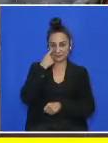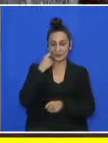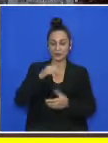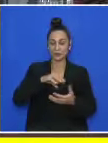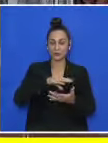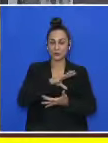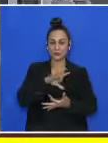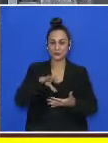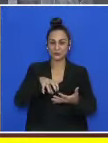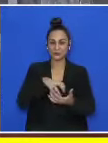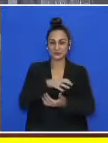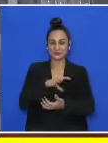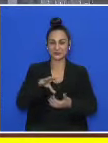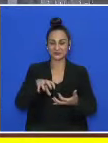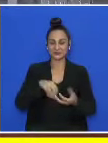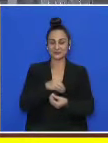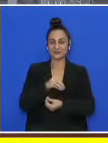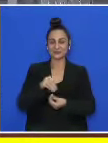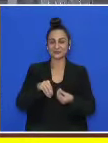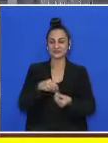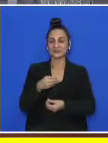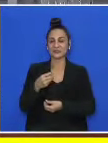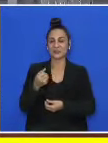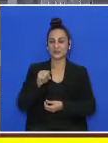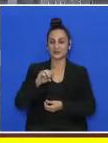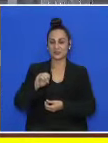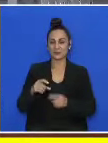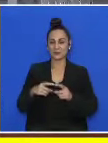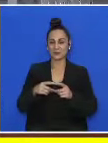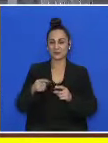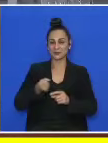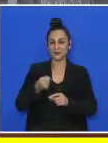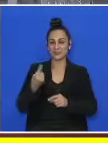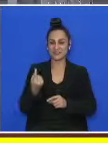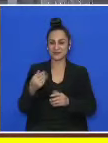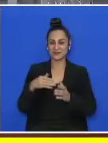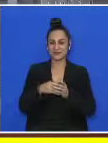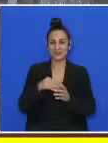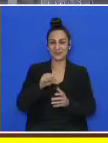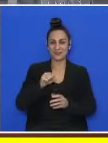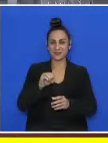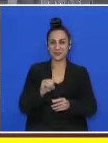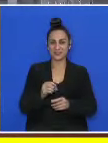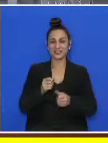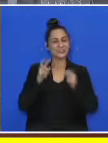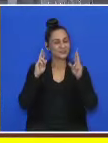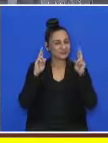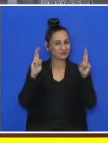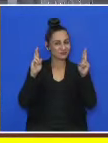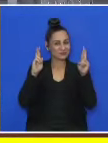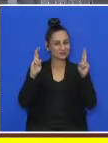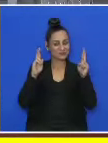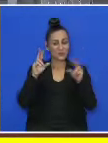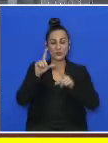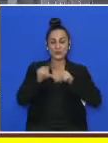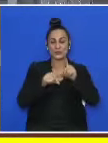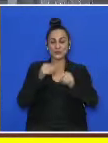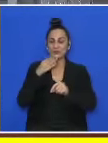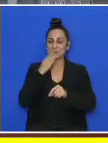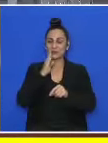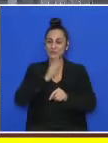Globo recarregado, embaralhando 80 bolas numeradas de 01 a 80. Estamos na torcida, sorteio